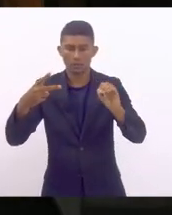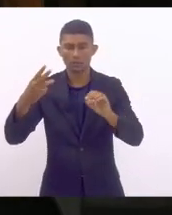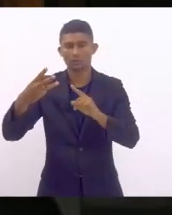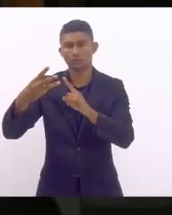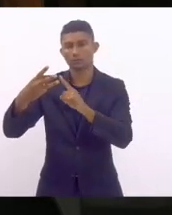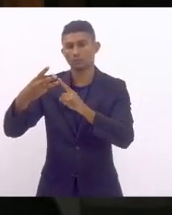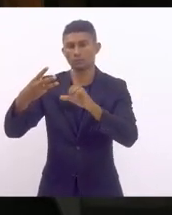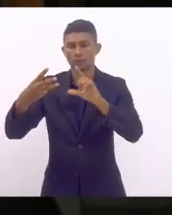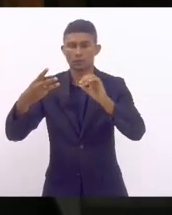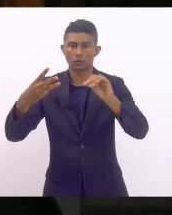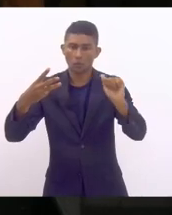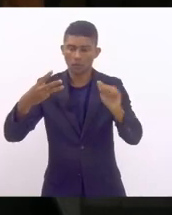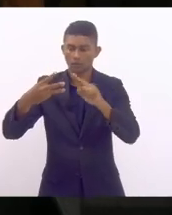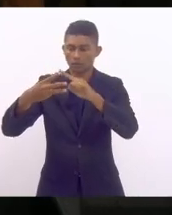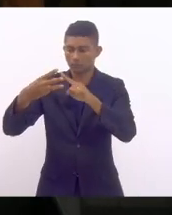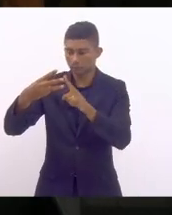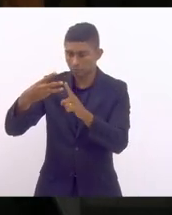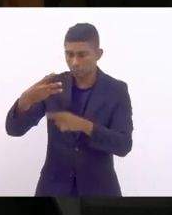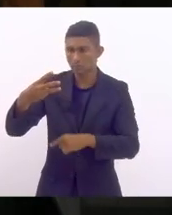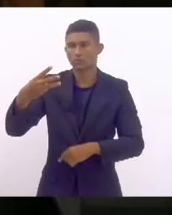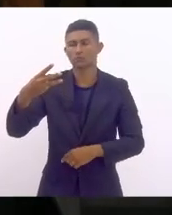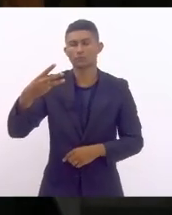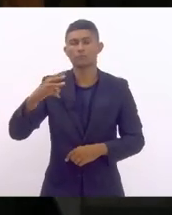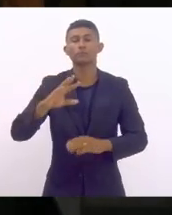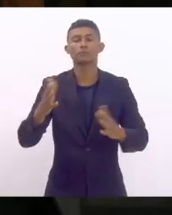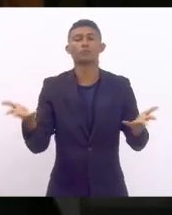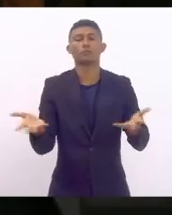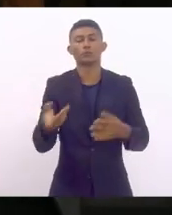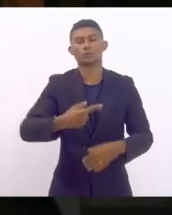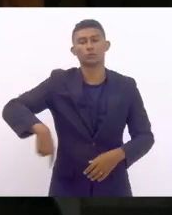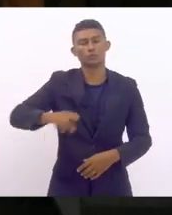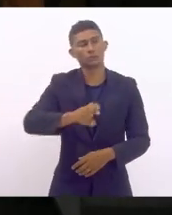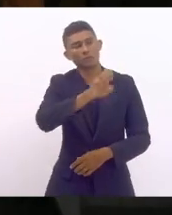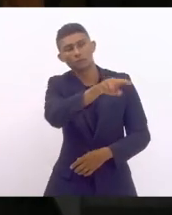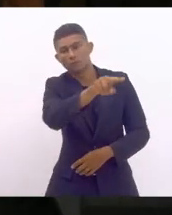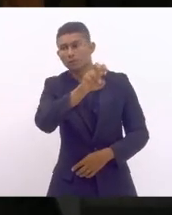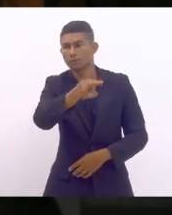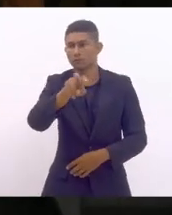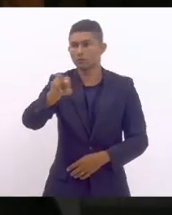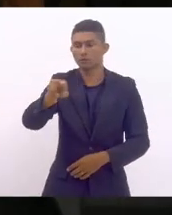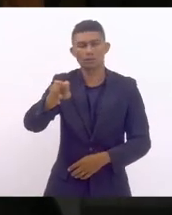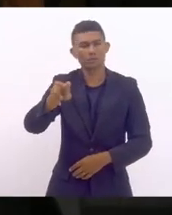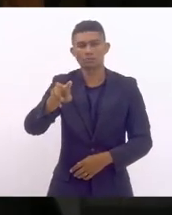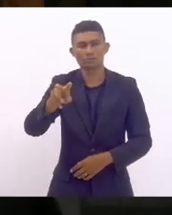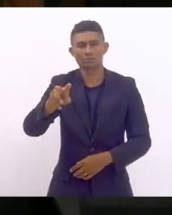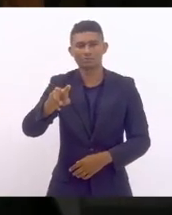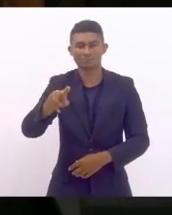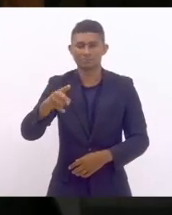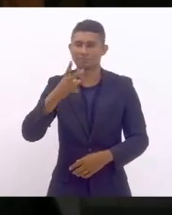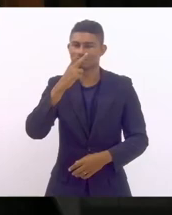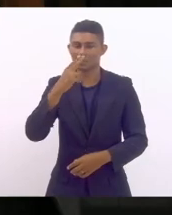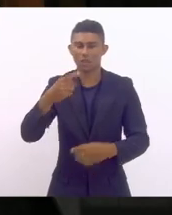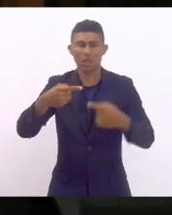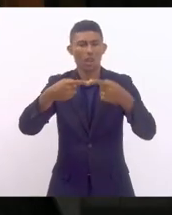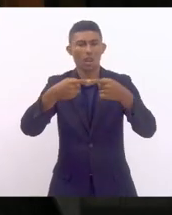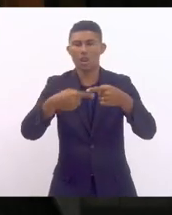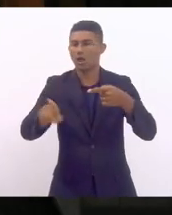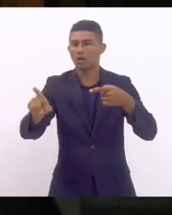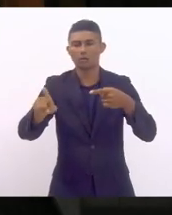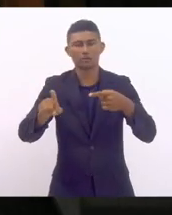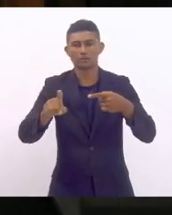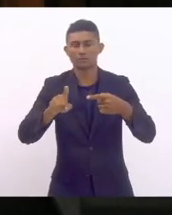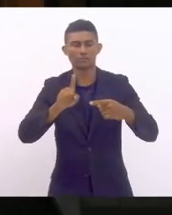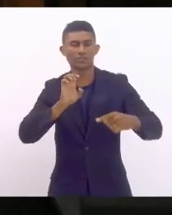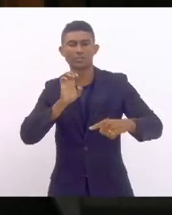e a lua e o que nós vemos hoje exatamente o oposto do